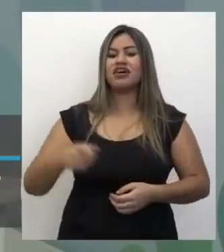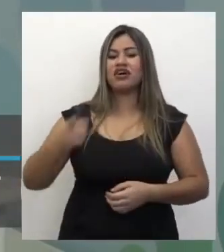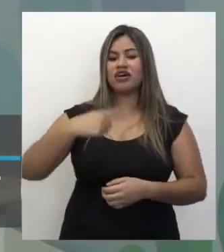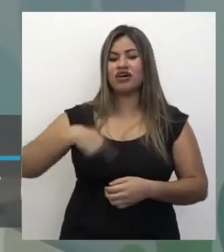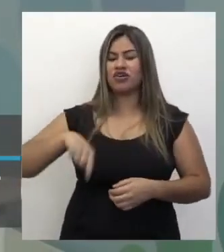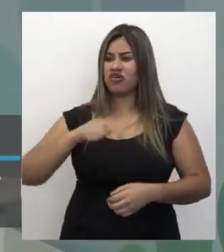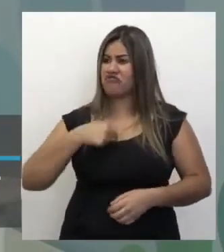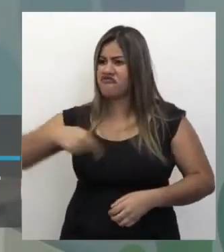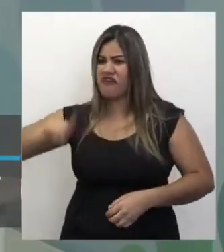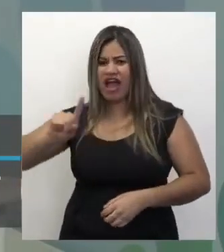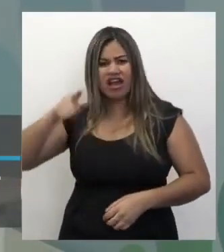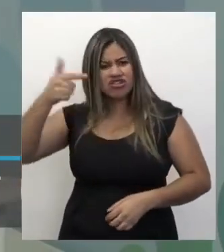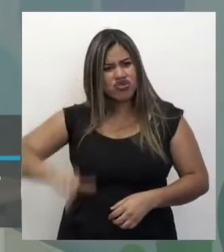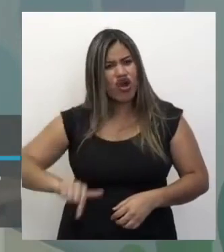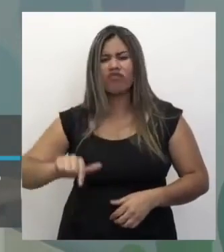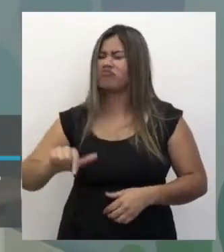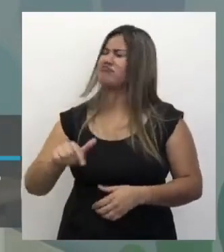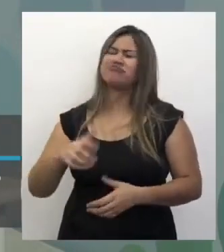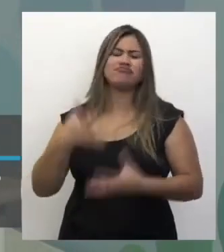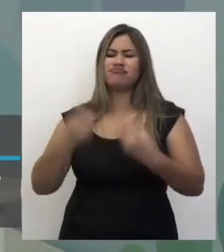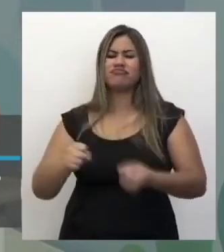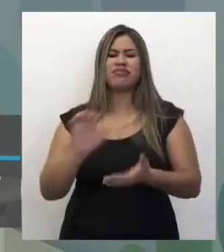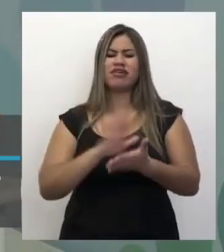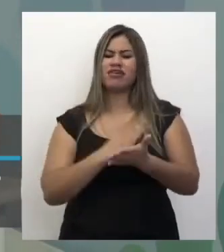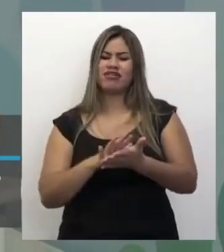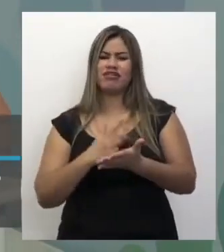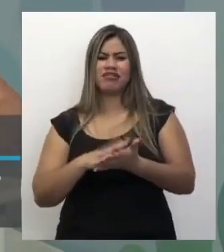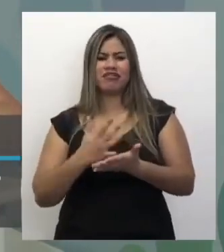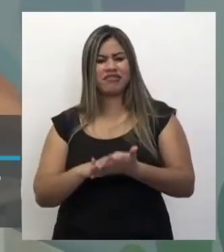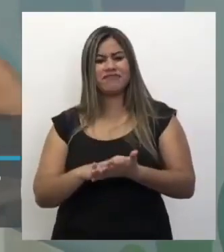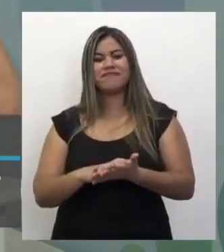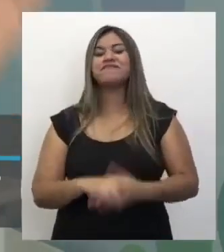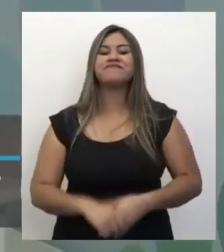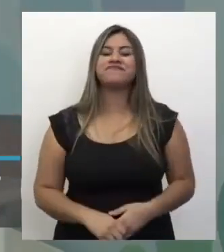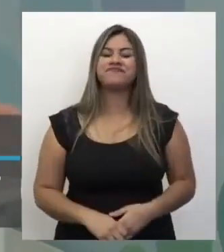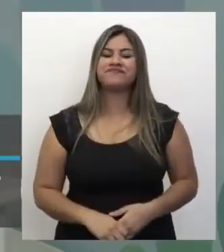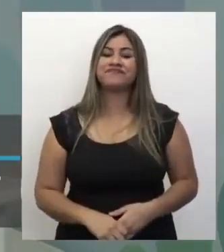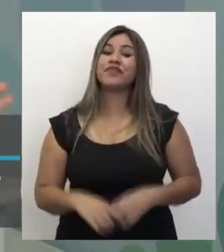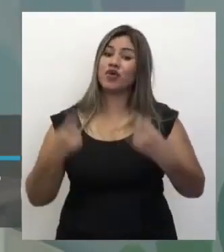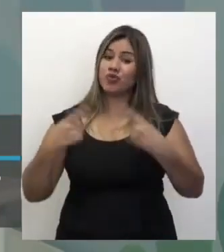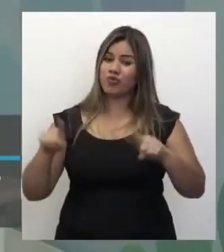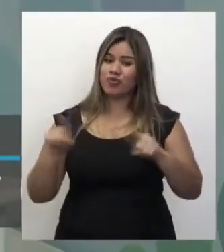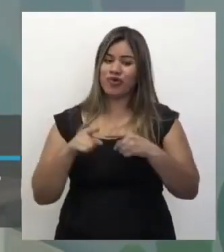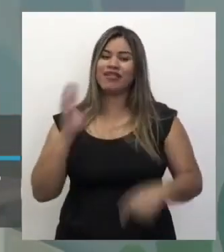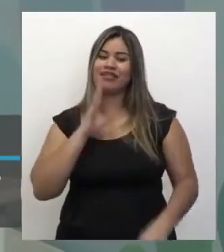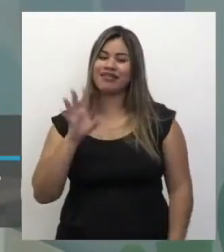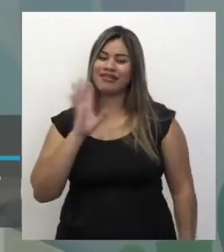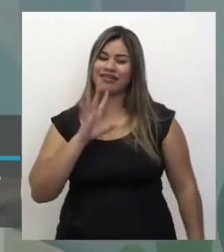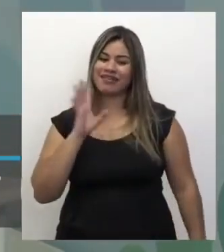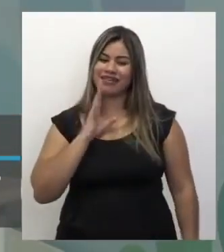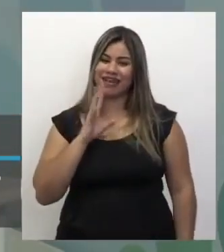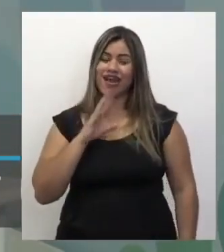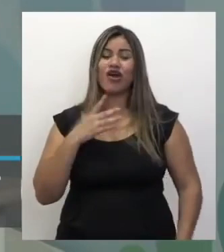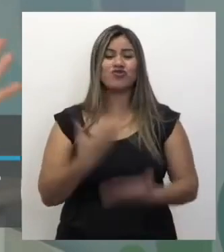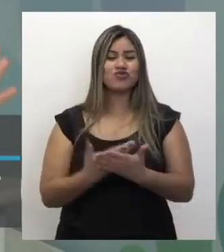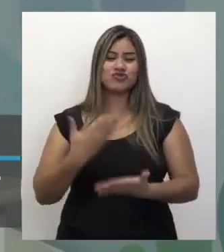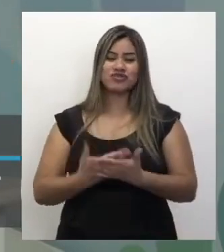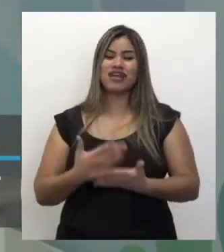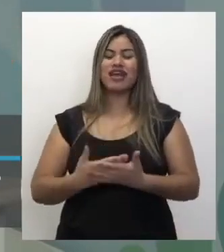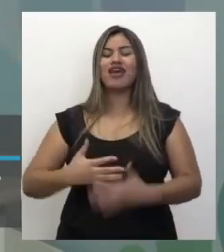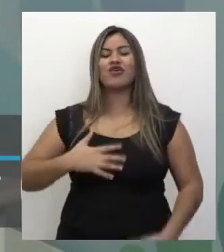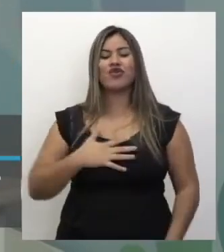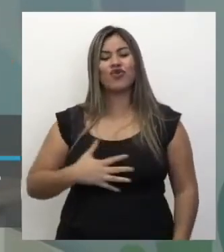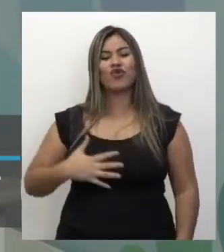não vai mais, nós não somos tatu. Aí, gente, essa música é incrível. Eu já trabalhei em tantas aulas, eu